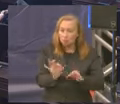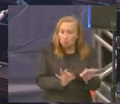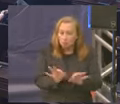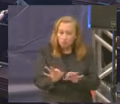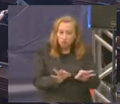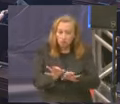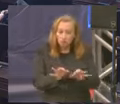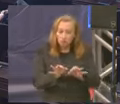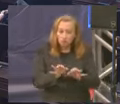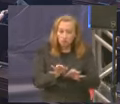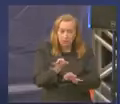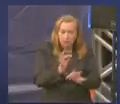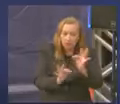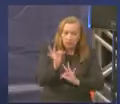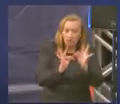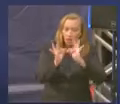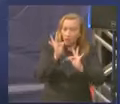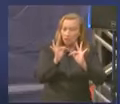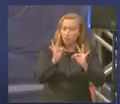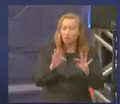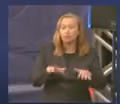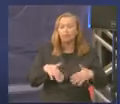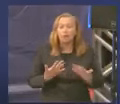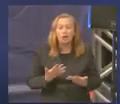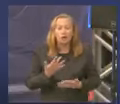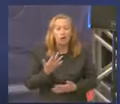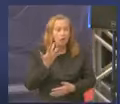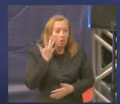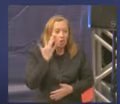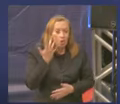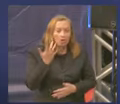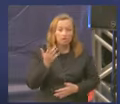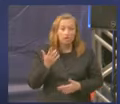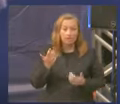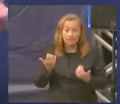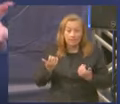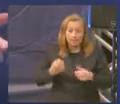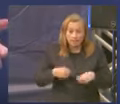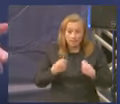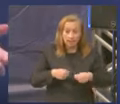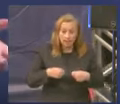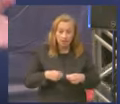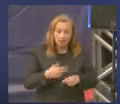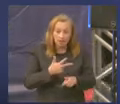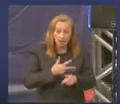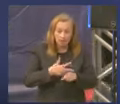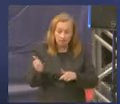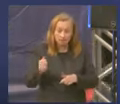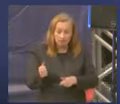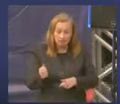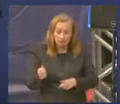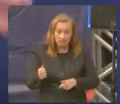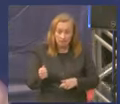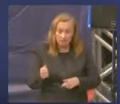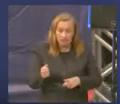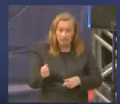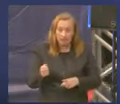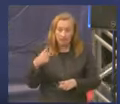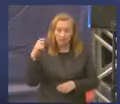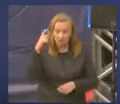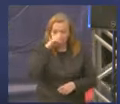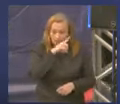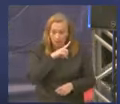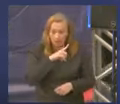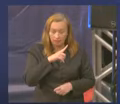só enriquecem. E acho que o que é necessário é vencer esses obstáculos internos. As nossas grandes barreiras são